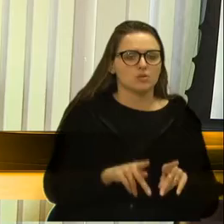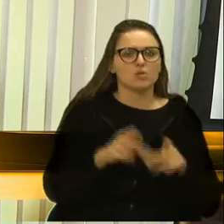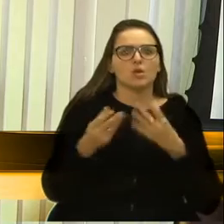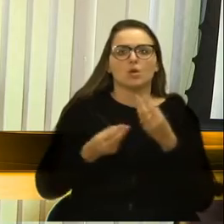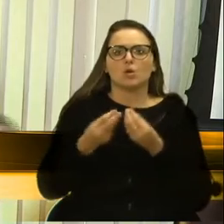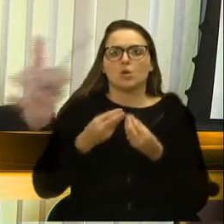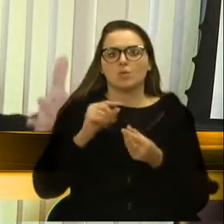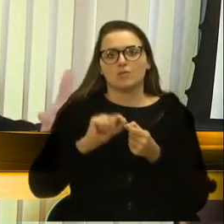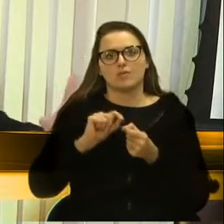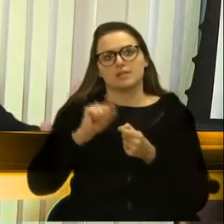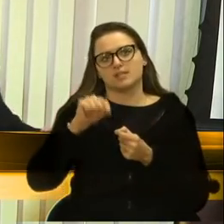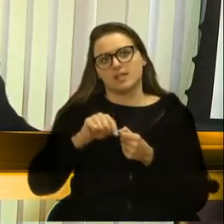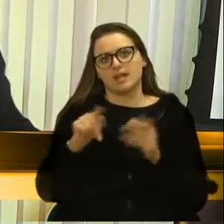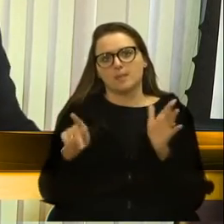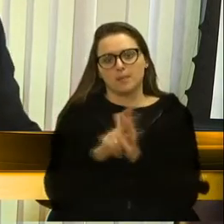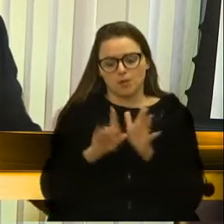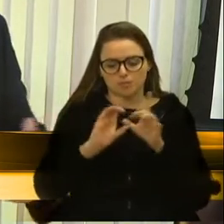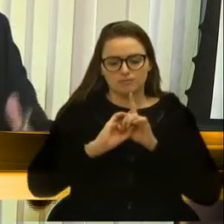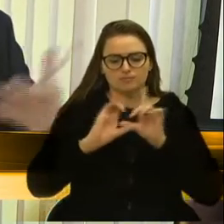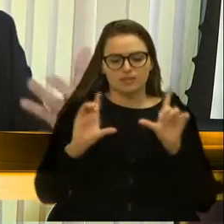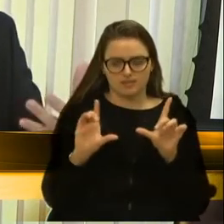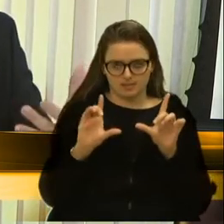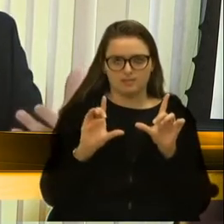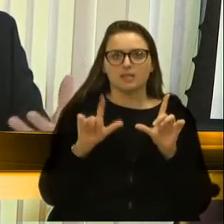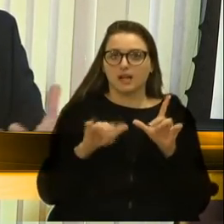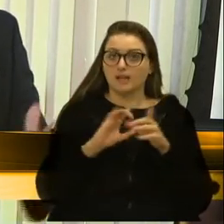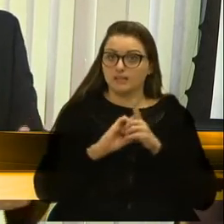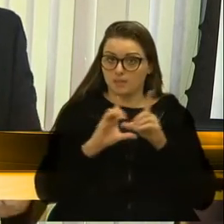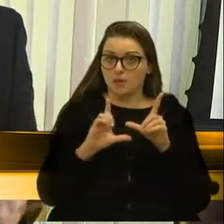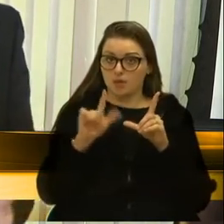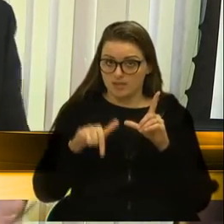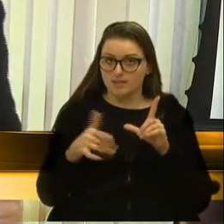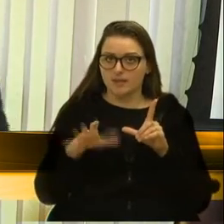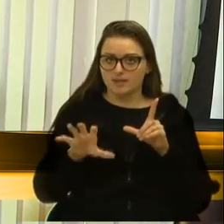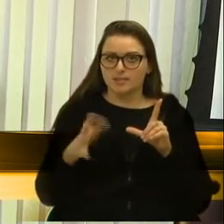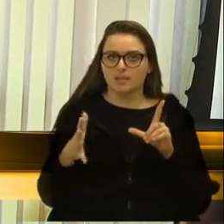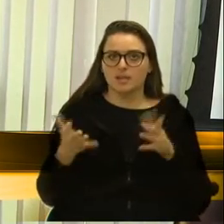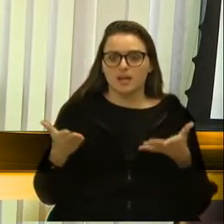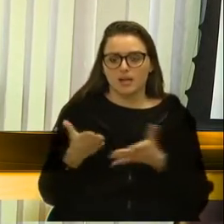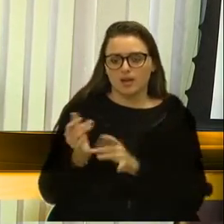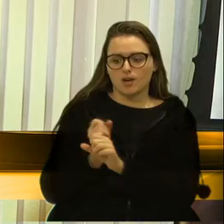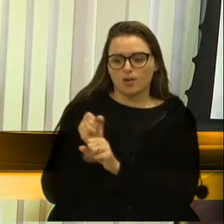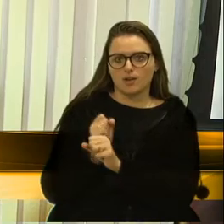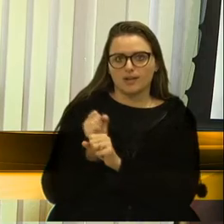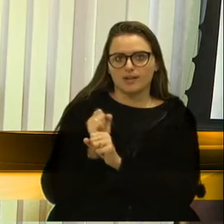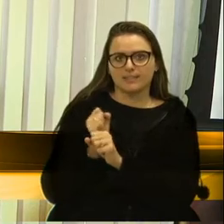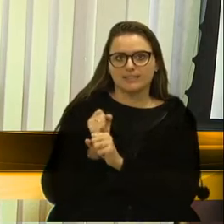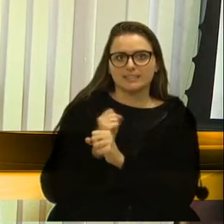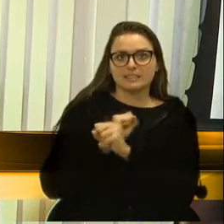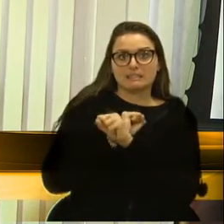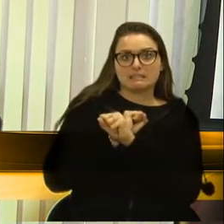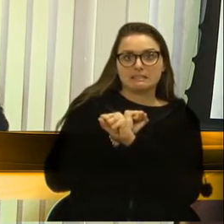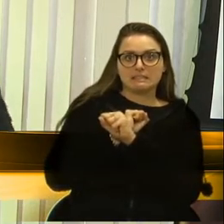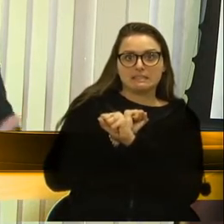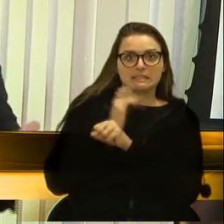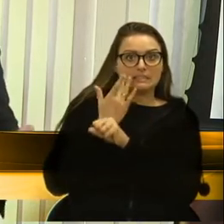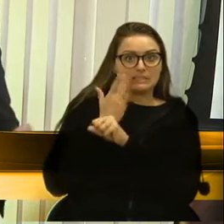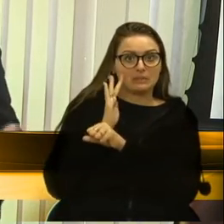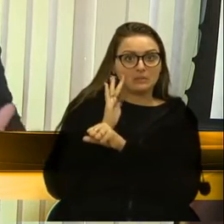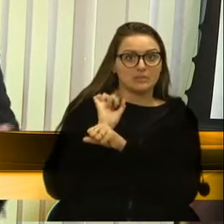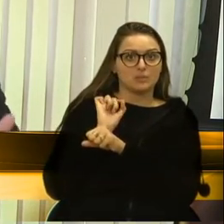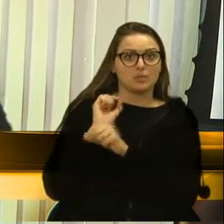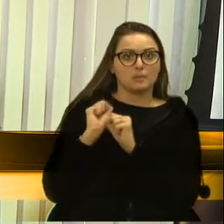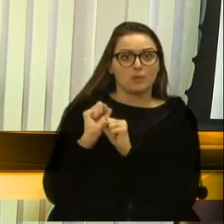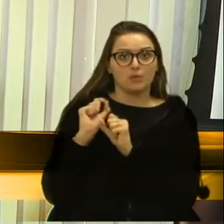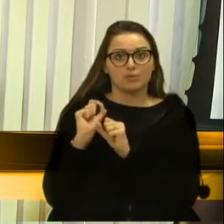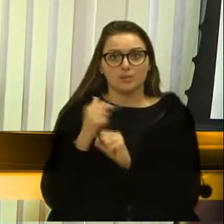fala. Isso faz parte da democracia, Esse ano aqui a gente fica meio de braços, sei lá, não dá para fazer nada,